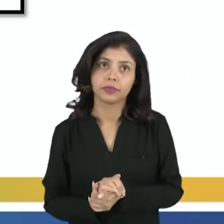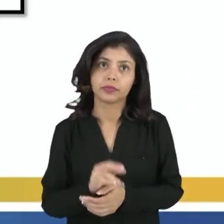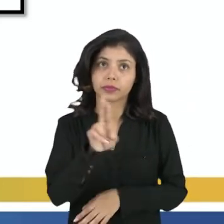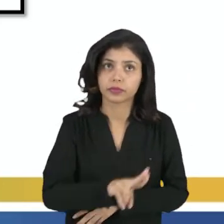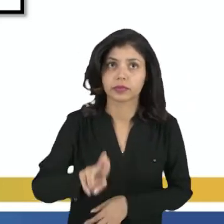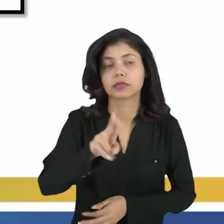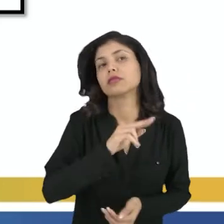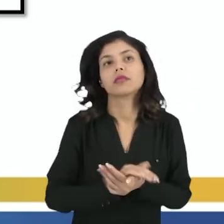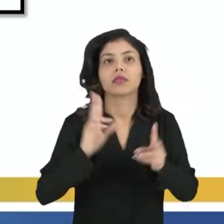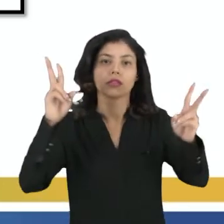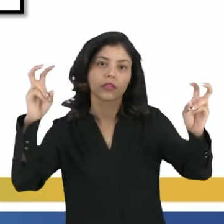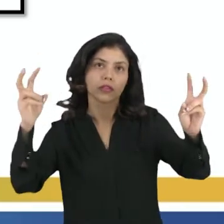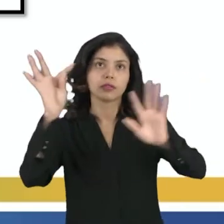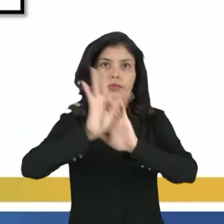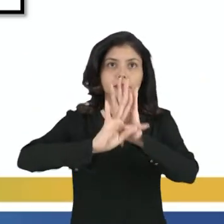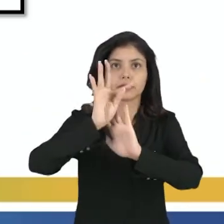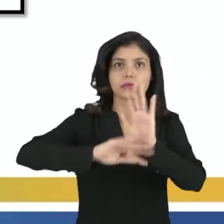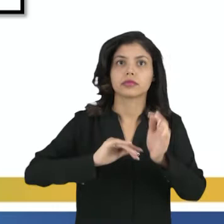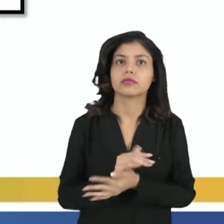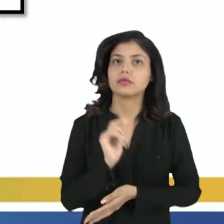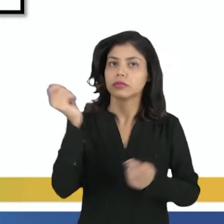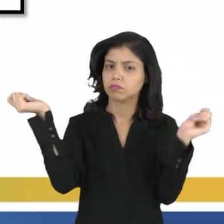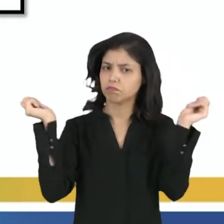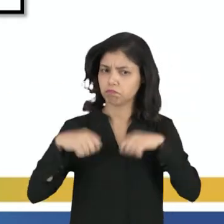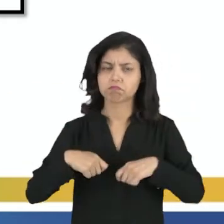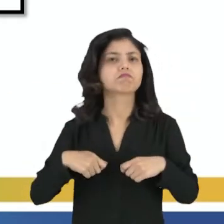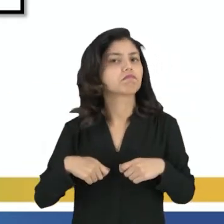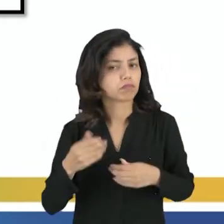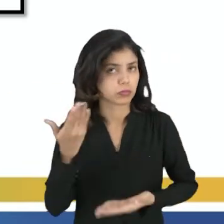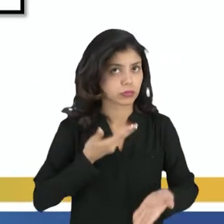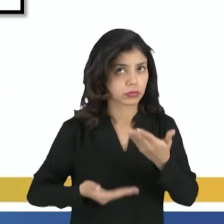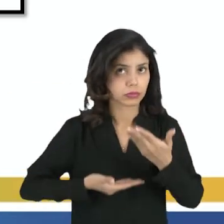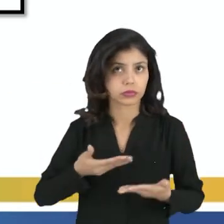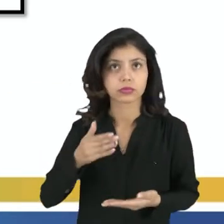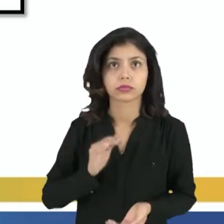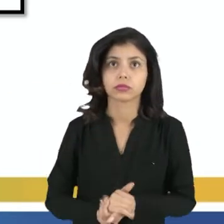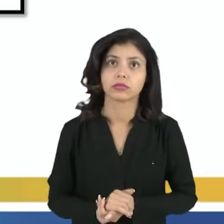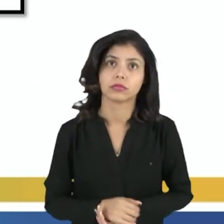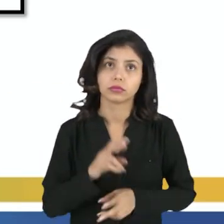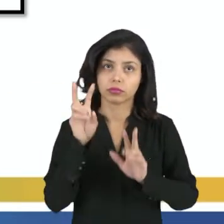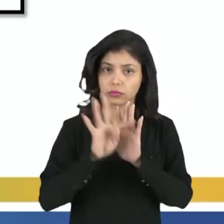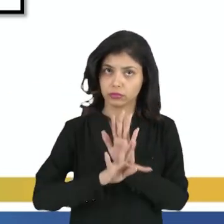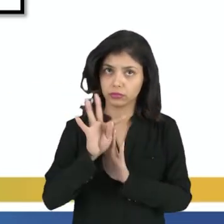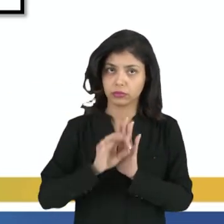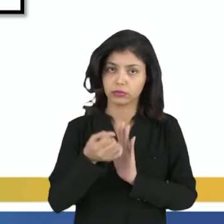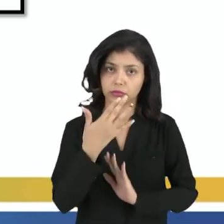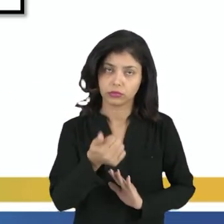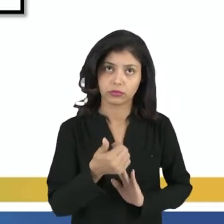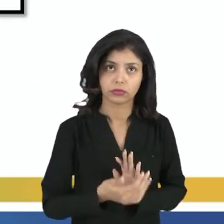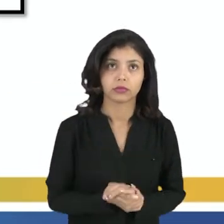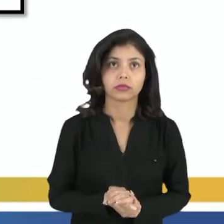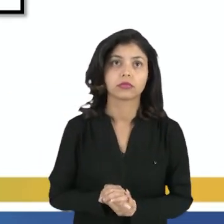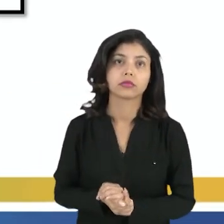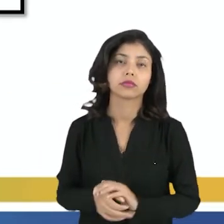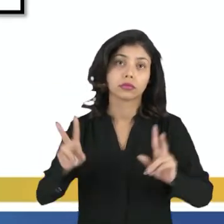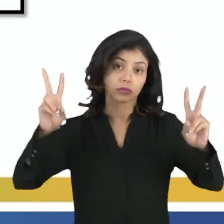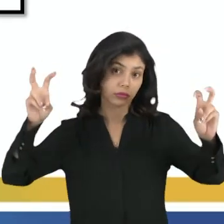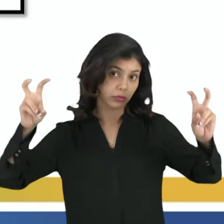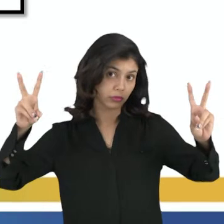linguístico utilizado entre os textos, para fazer essa relação entre os textos, tá bom? Esse